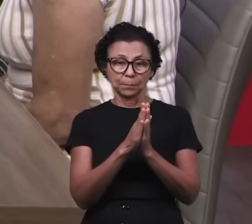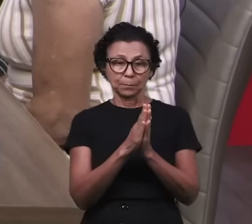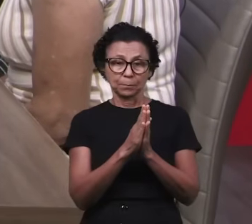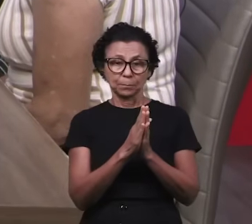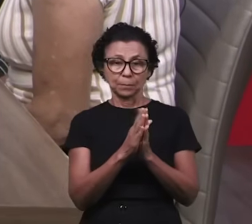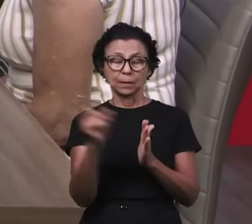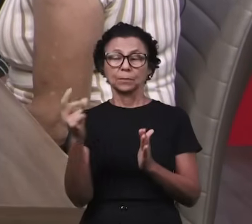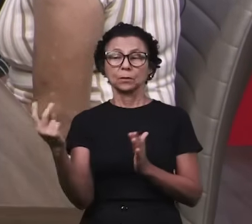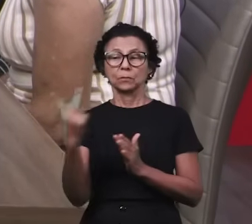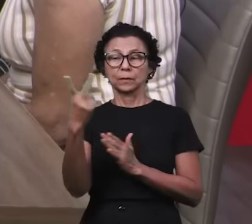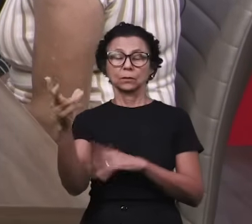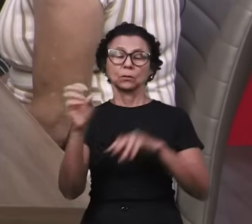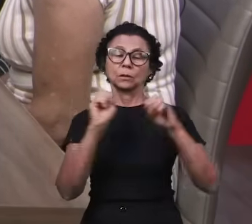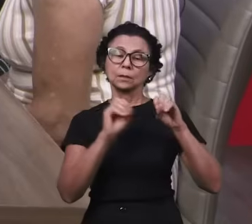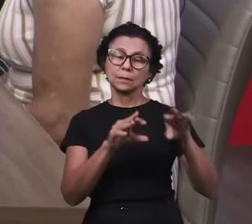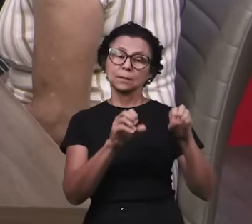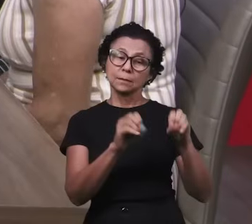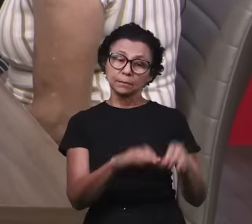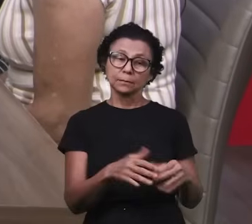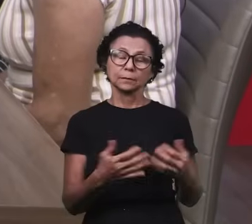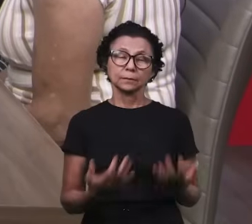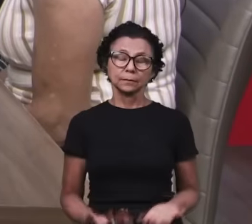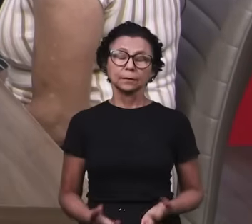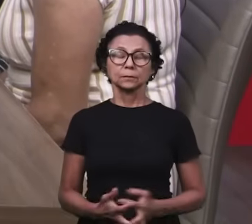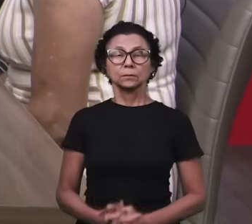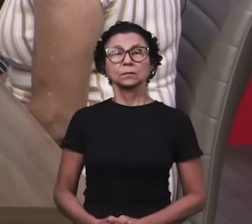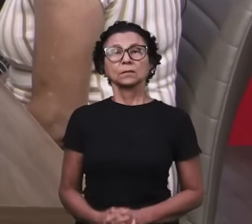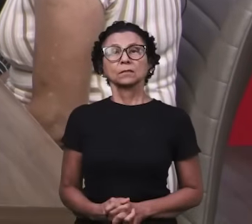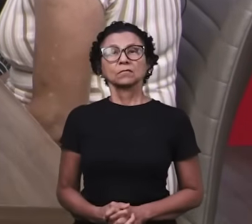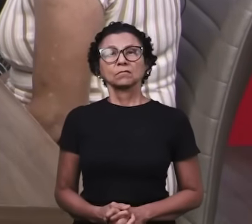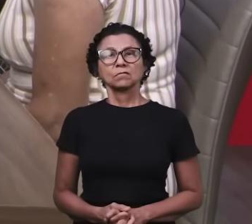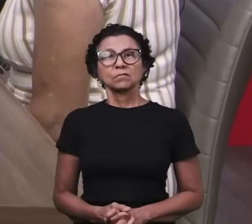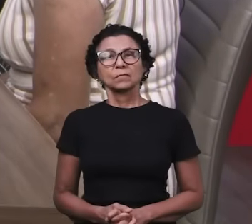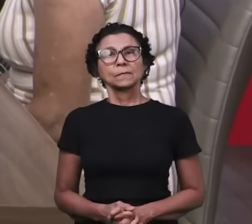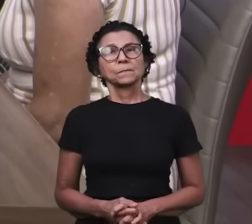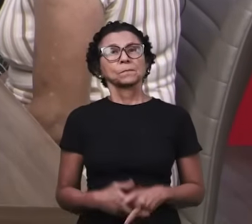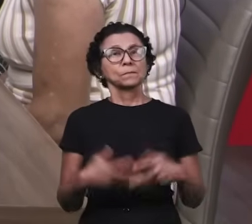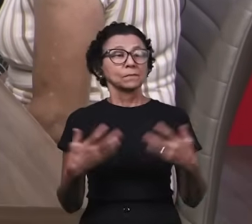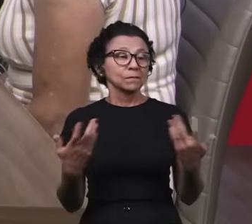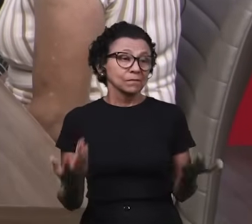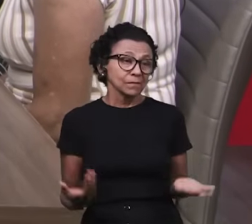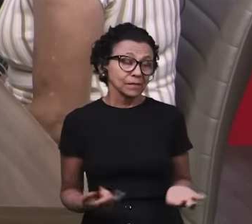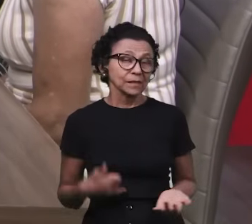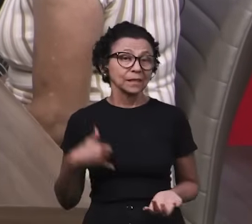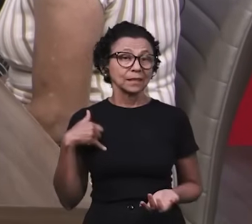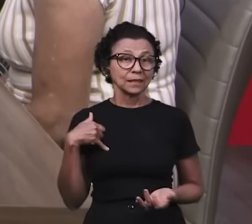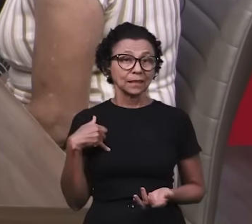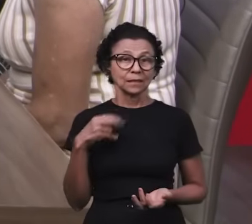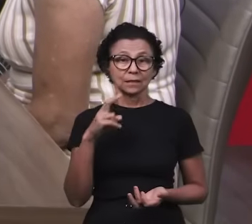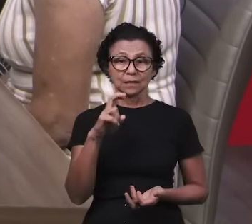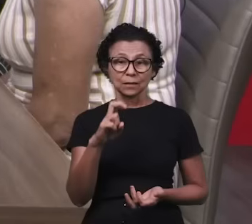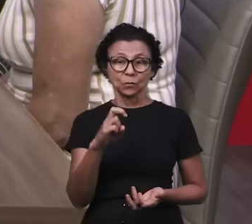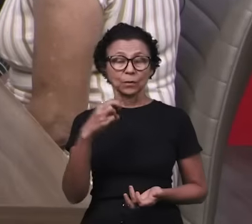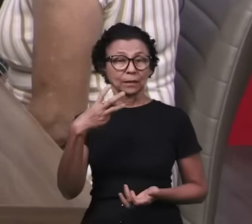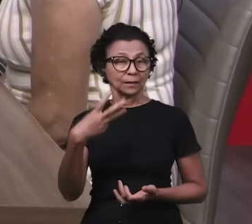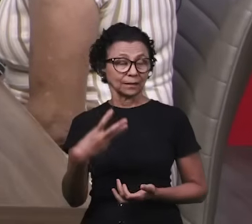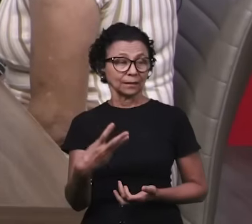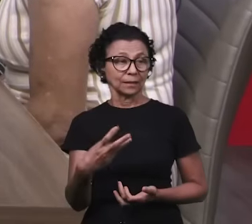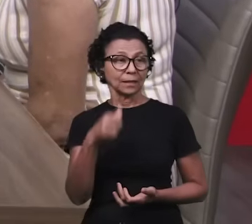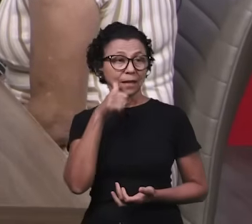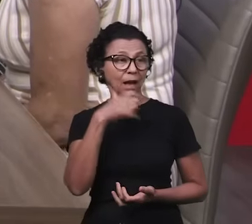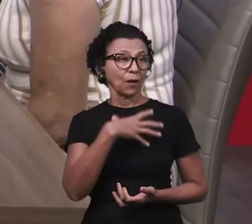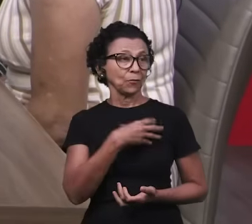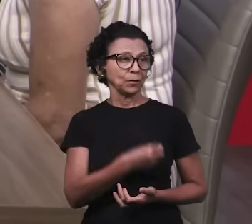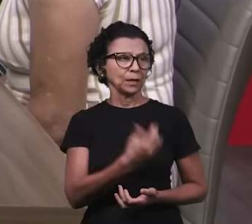vamos falar o nome, porque o senhor entregou a idade, mas que aos 53 anos até hoje pede bênção. E os